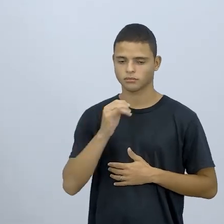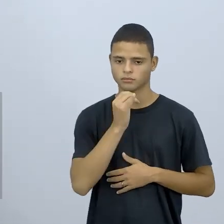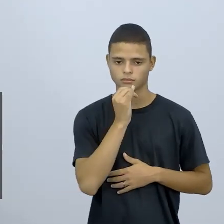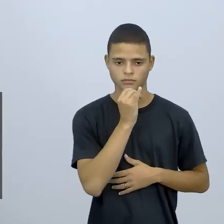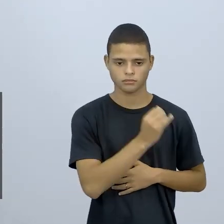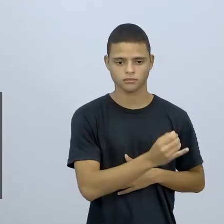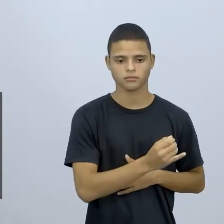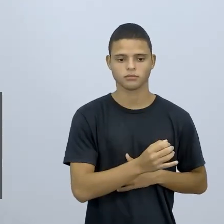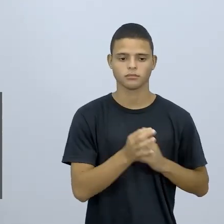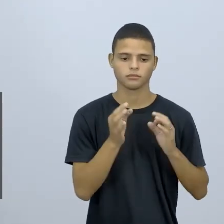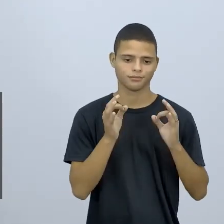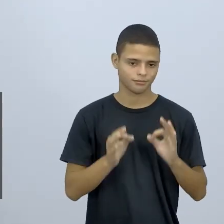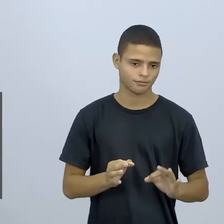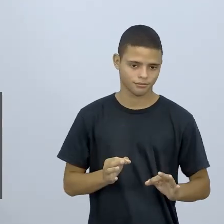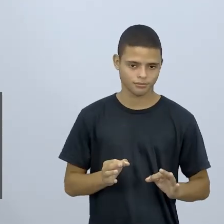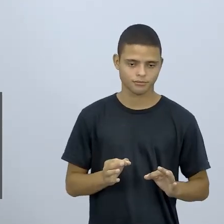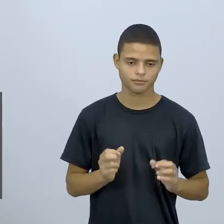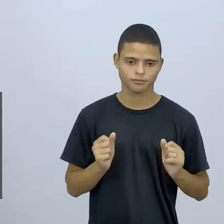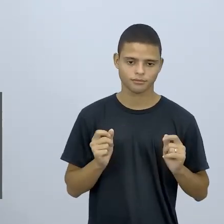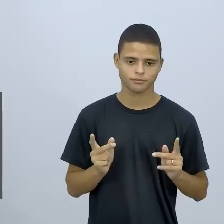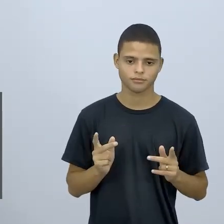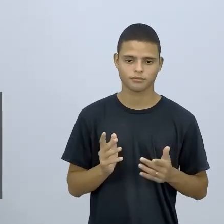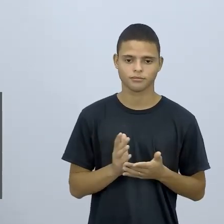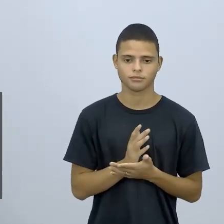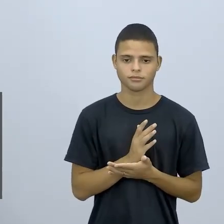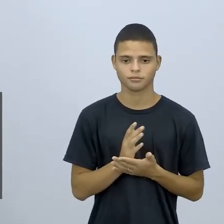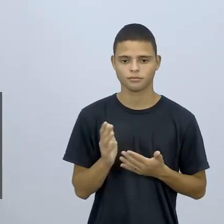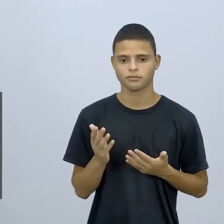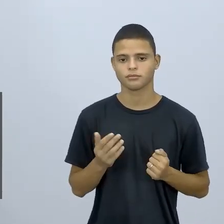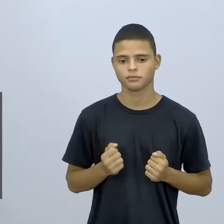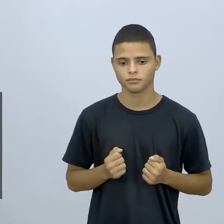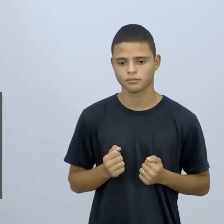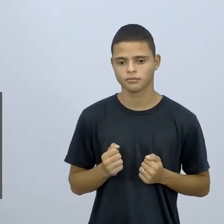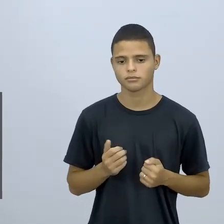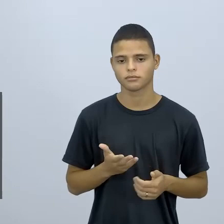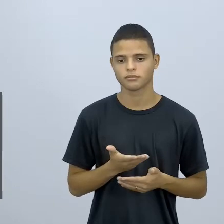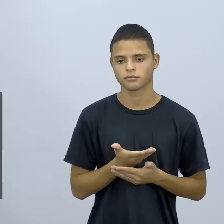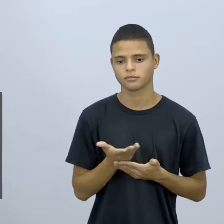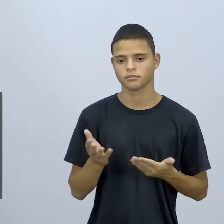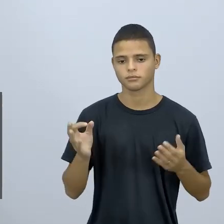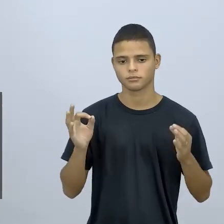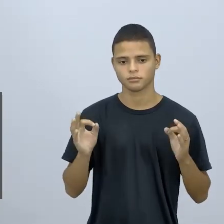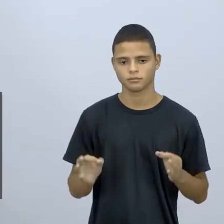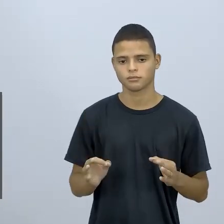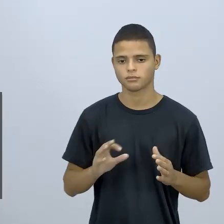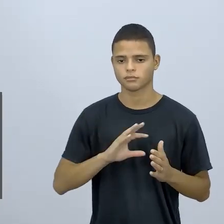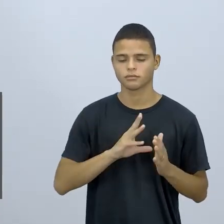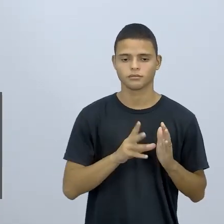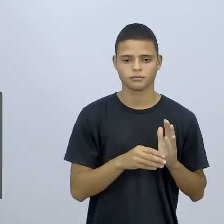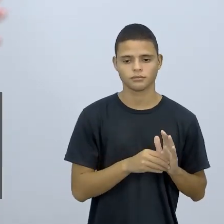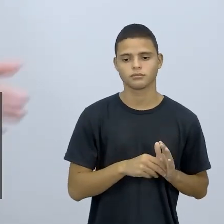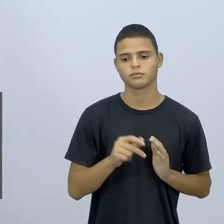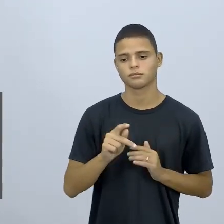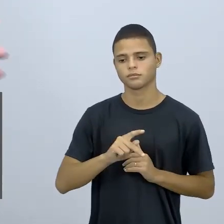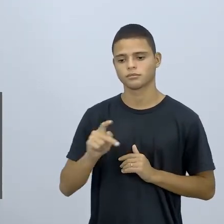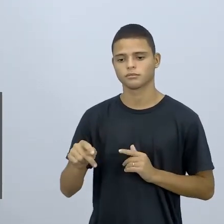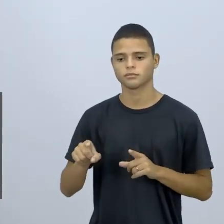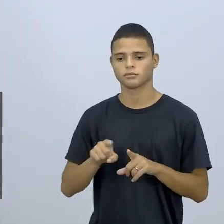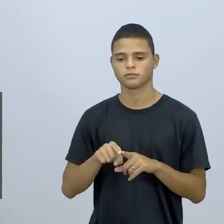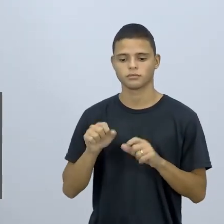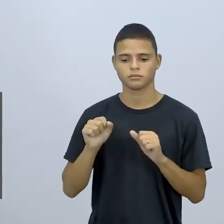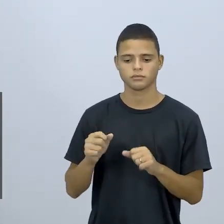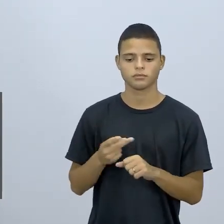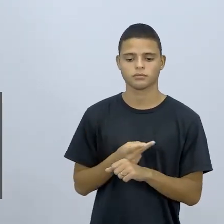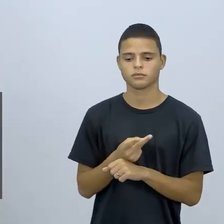com certeza aí as impressões de vocês. Que eu tenho certeza que todo mundo gostou. Professores também podem procurar